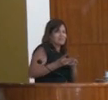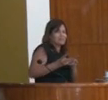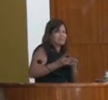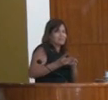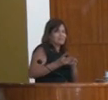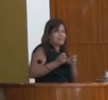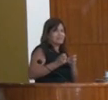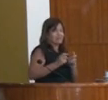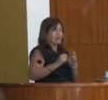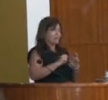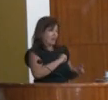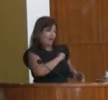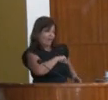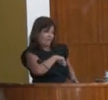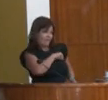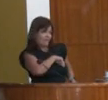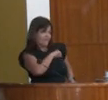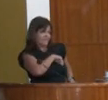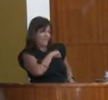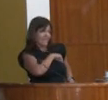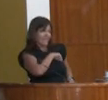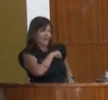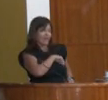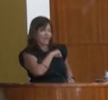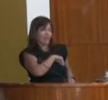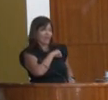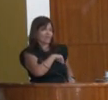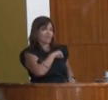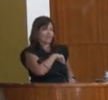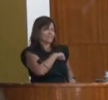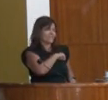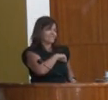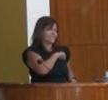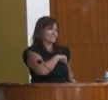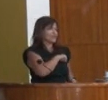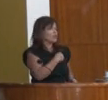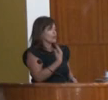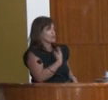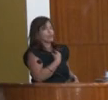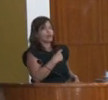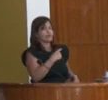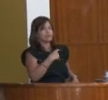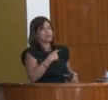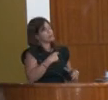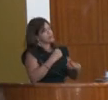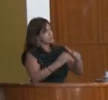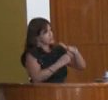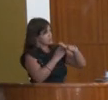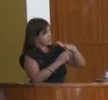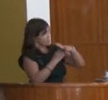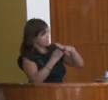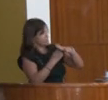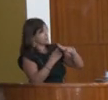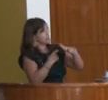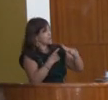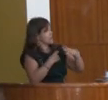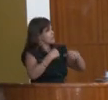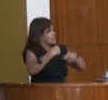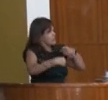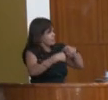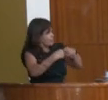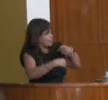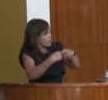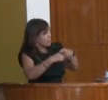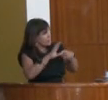é, a nossa sociedade não é homogênea. Nós temos empresas que têm políticas de inclusão de primeiro